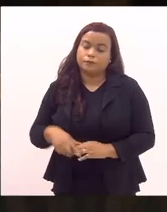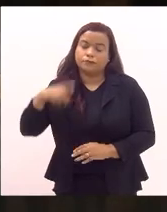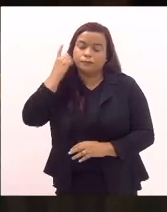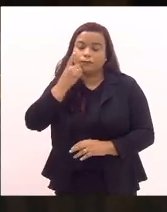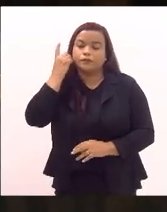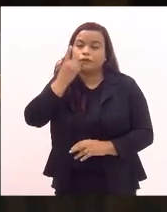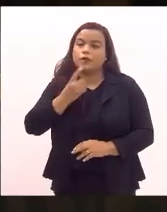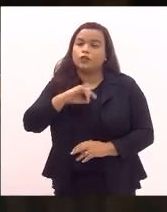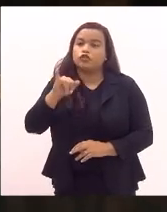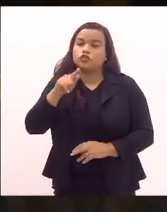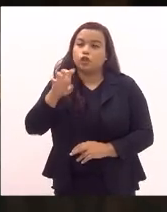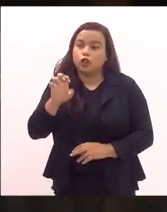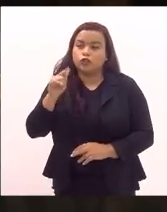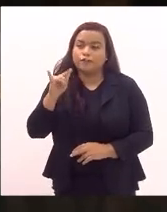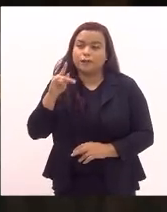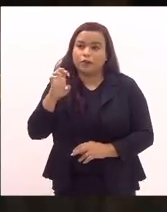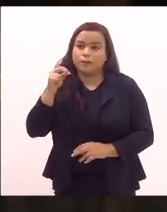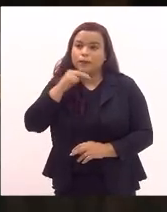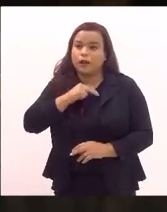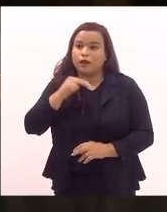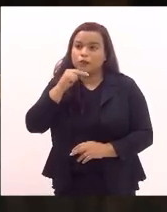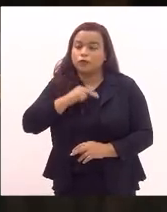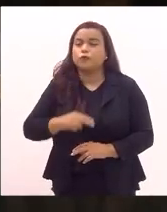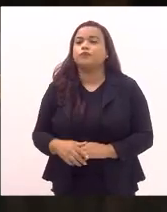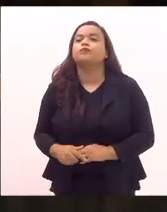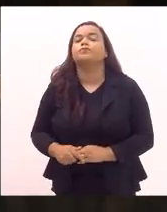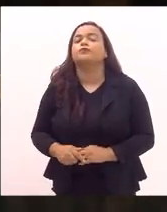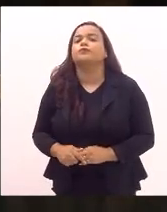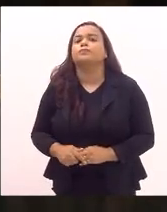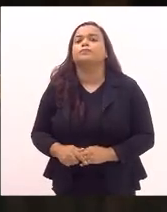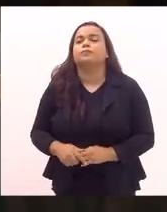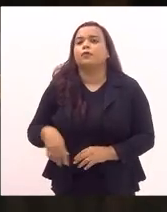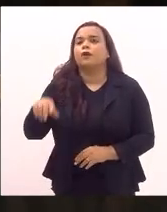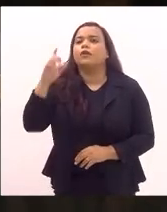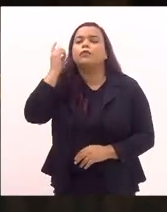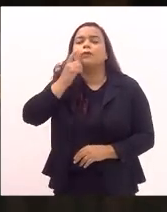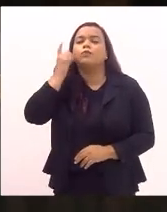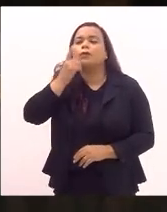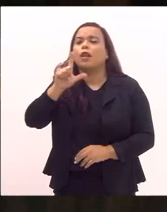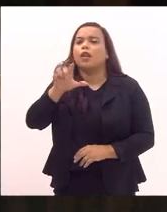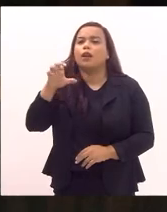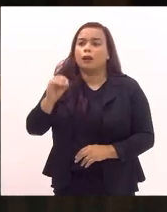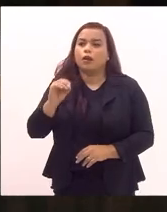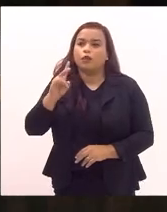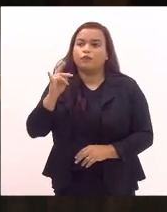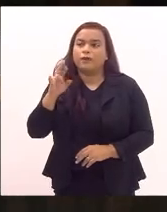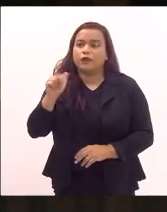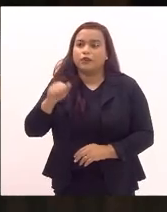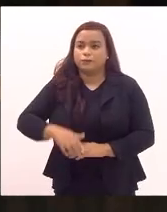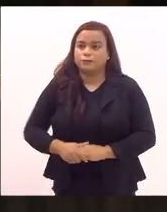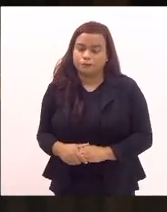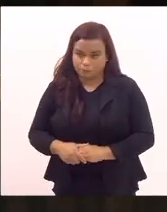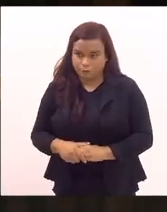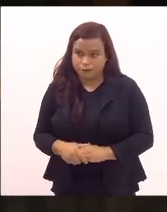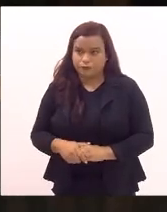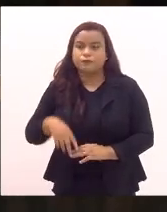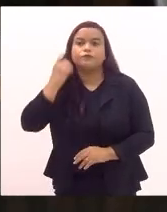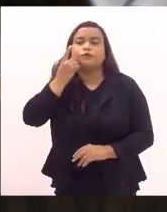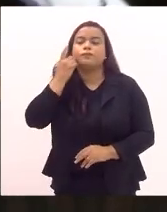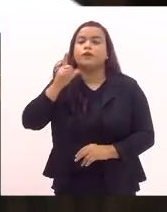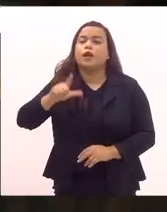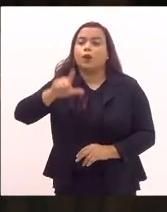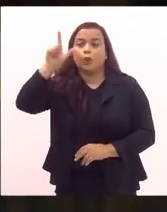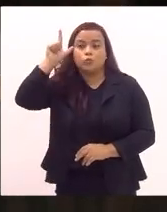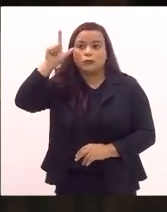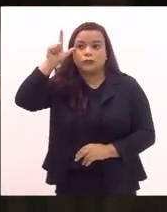Jair Bittencourt deputado Jorge Felipe Neto deputado Jorge Felipe Neto deputado Léo Vieira deputado Léo Vieira deputada